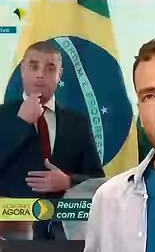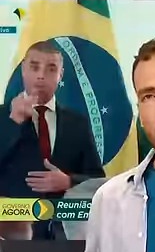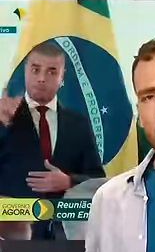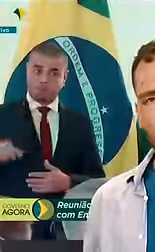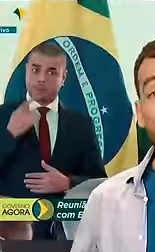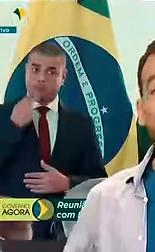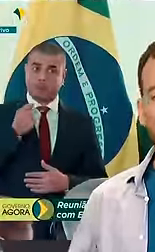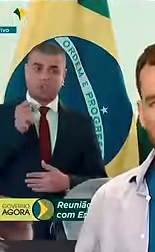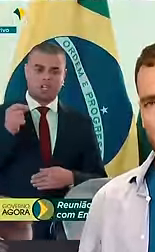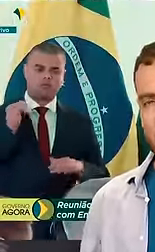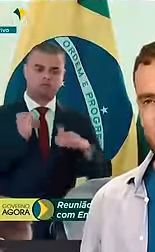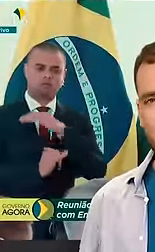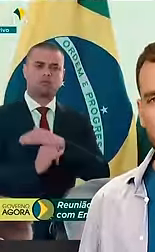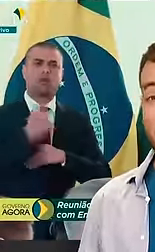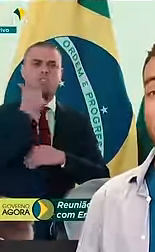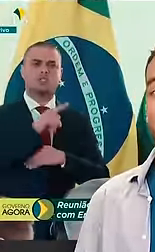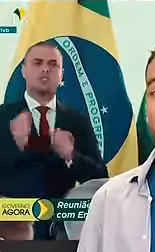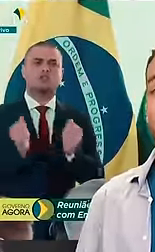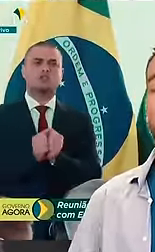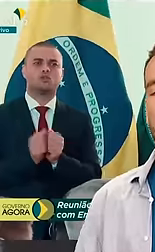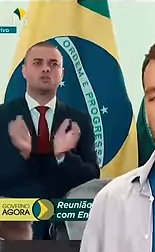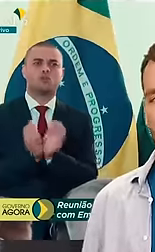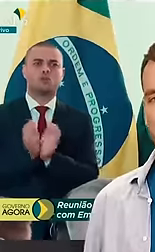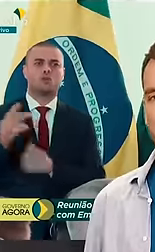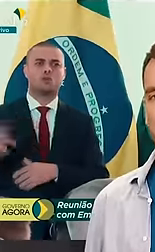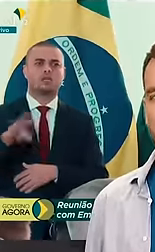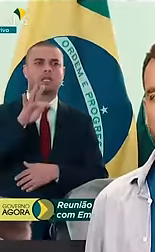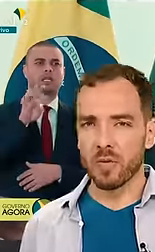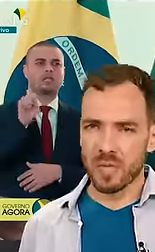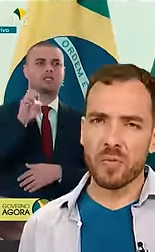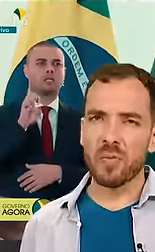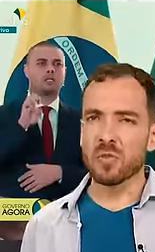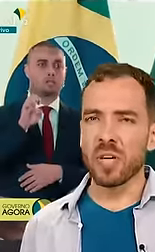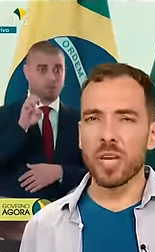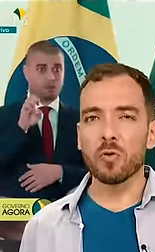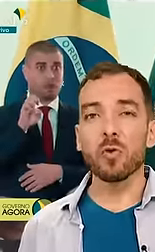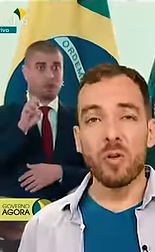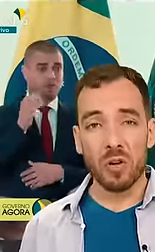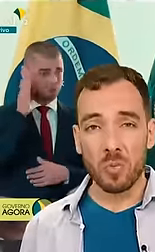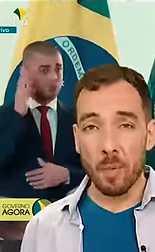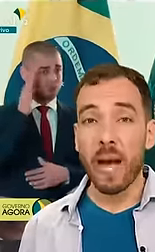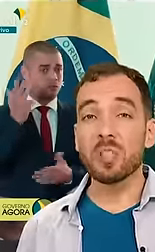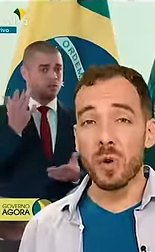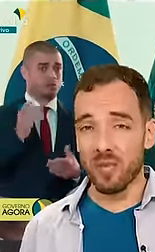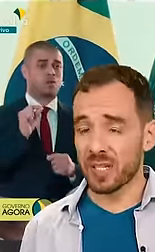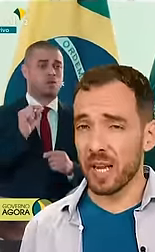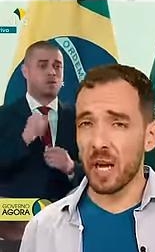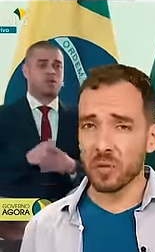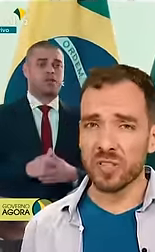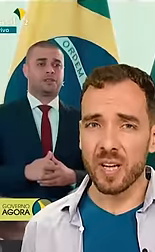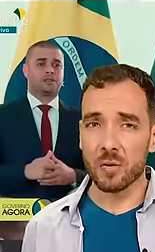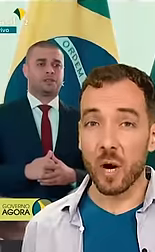o discurso do bolsonaro para uma plateia de embaixadores parece ter isolado ainda mais o presidente brasileiro você deve ter visto né que ele usou o evento para